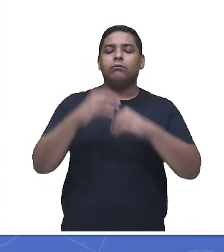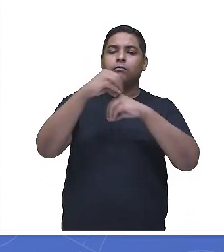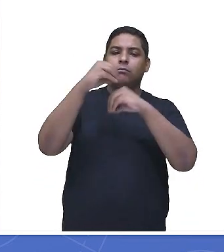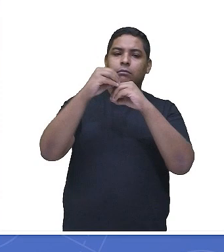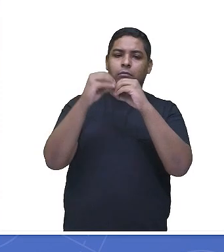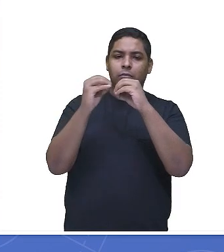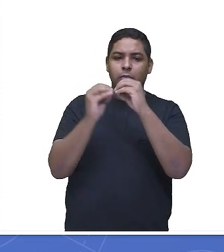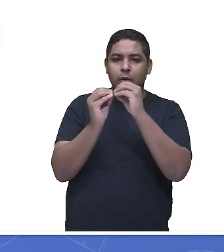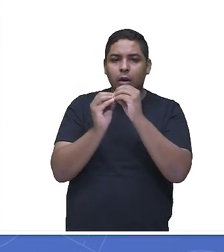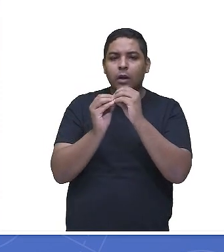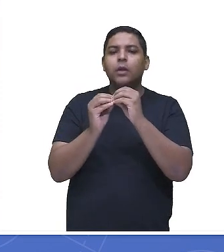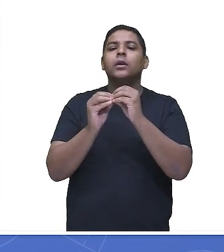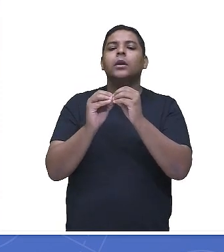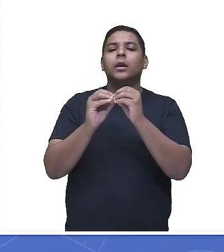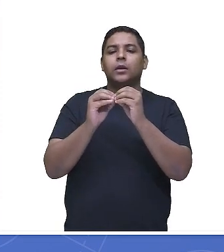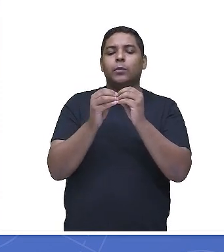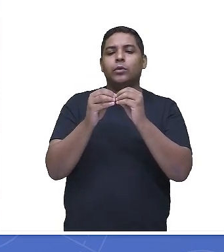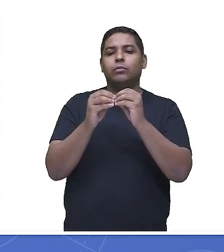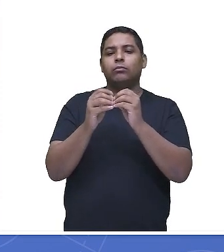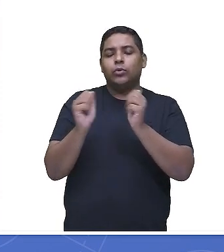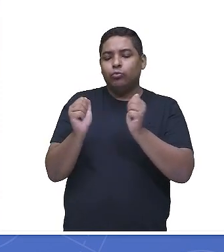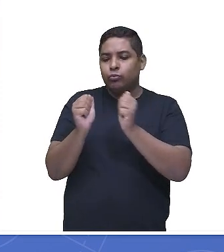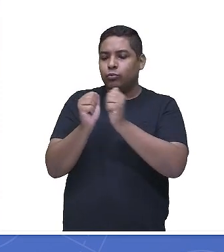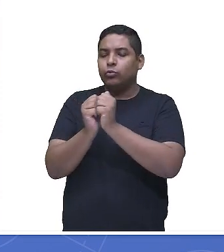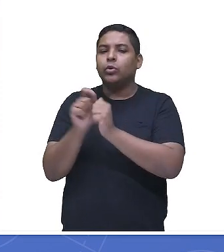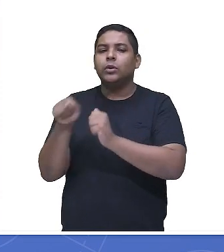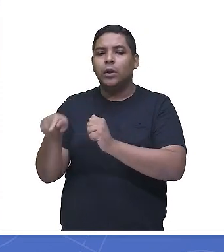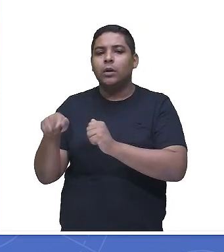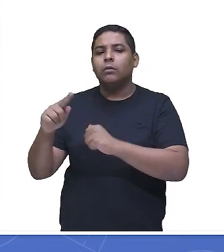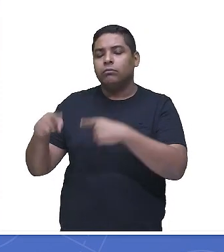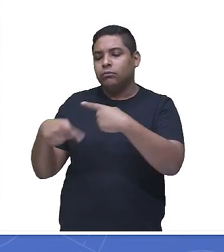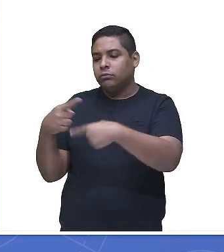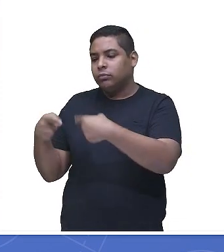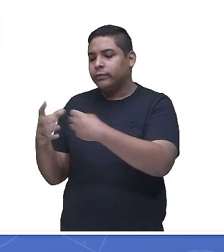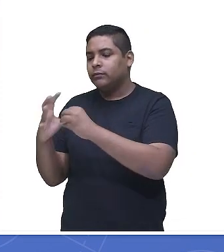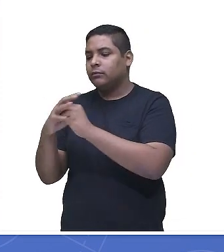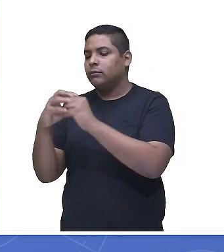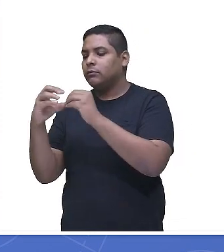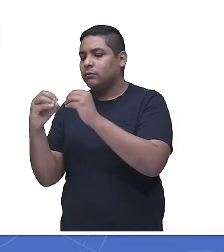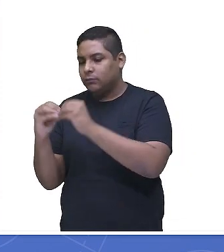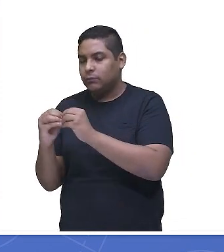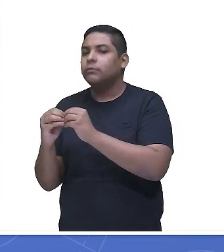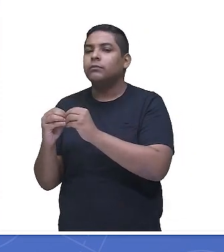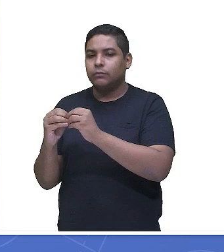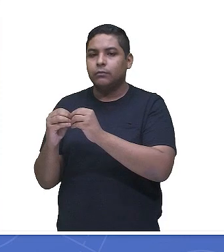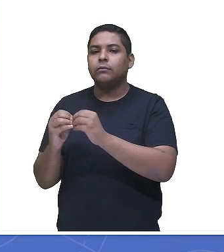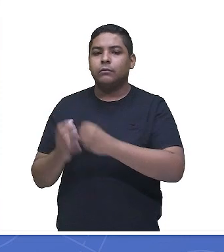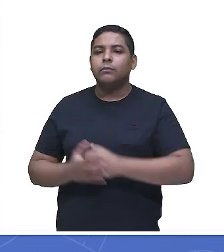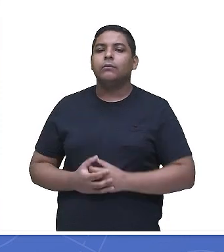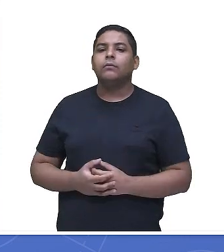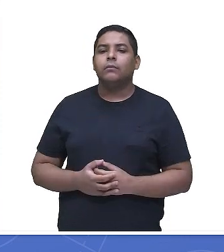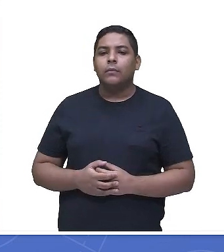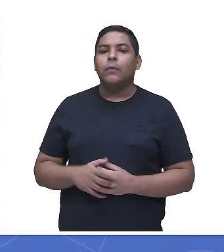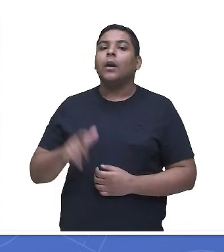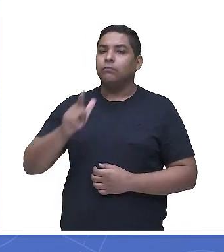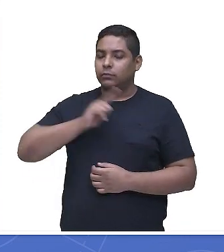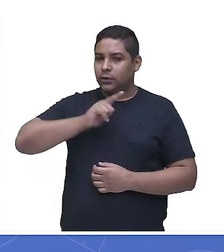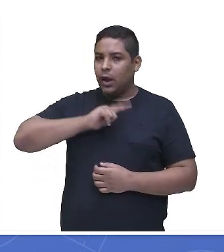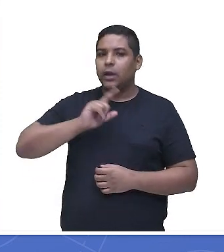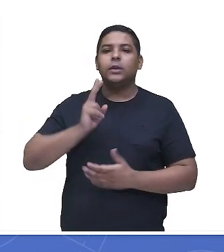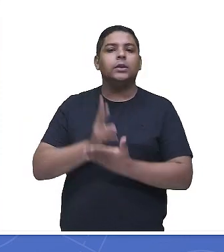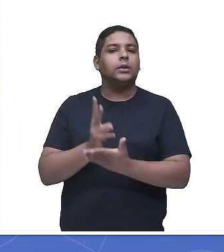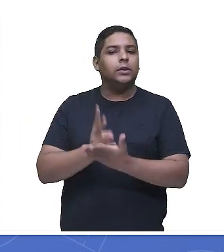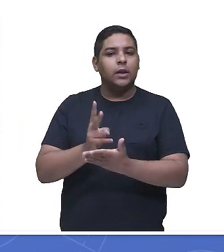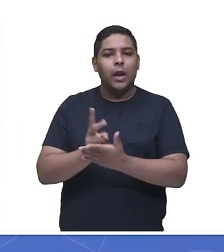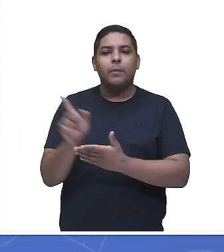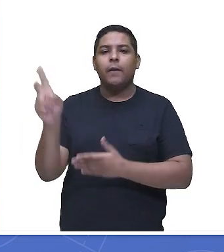o quê? Organelas, ok? Esse é um assunto recorrente em algumas avaliações, por exemplo, o vestibular da